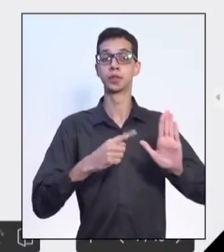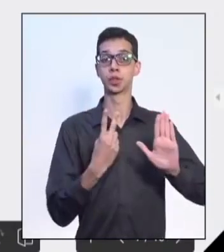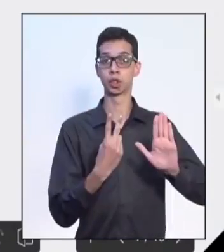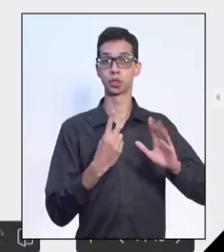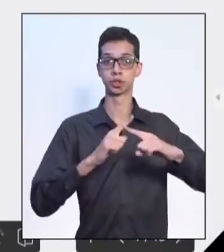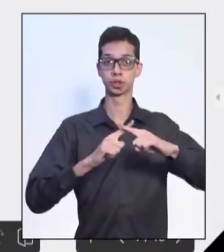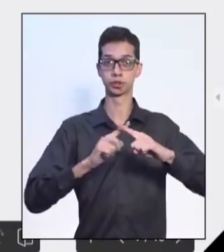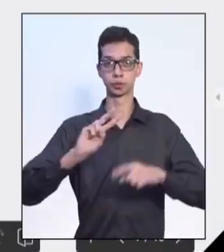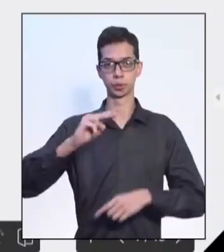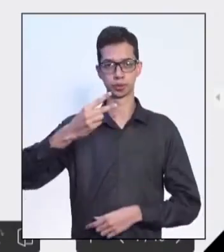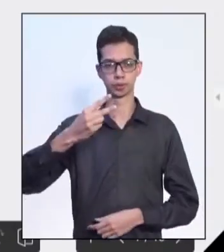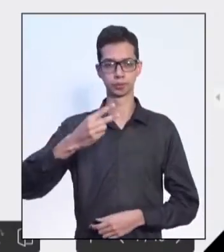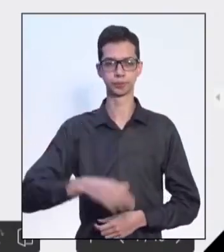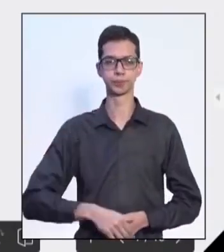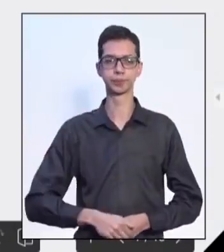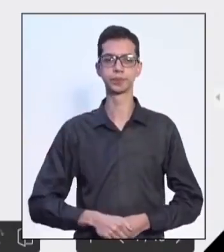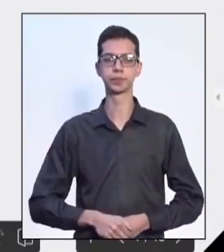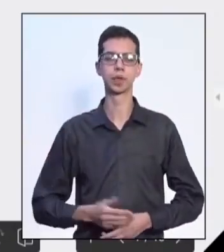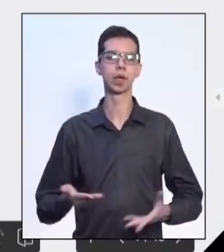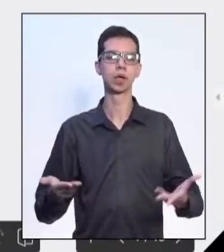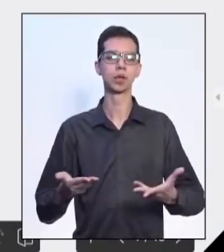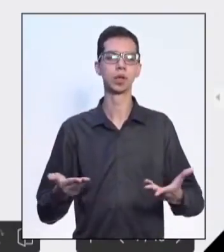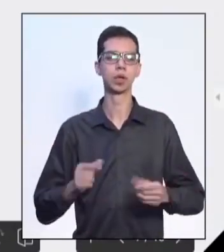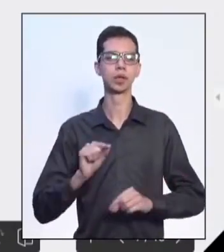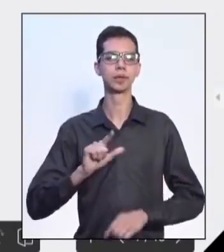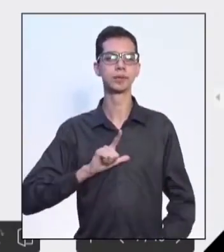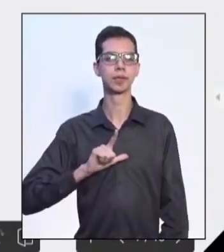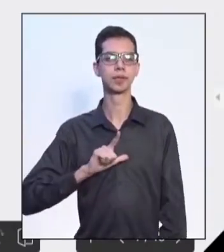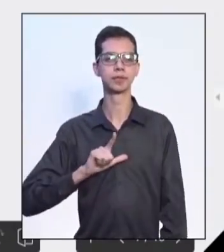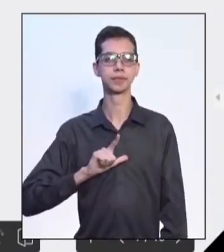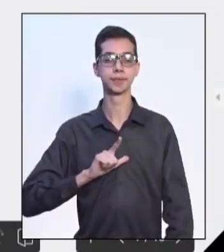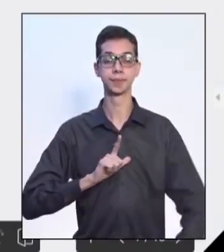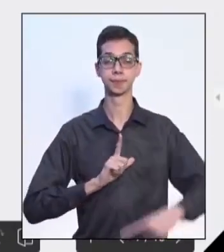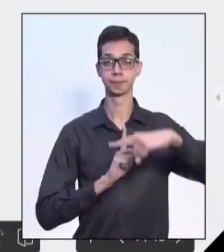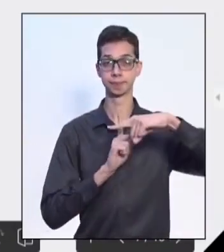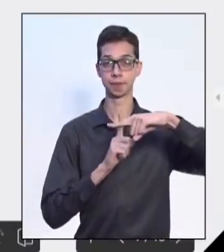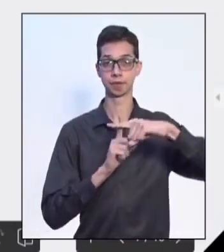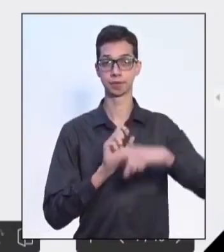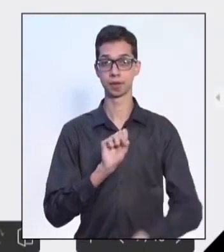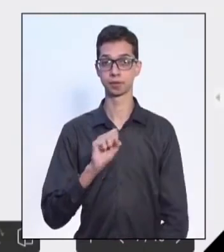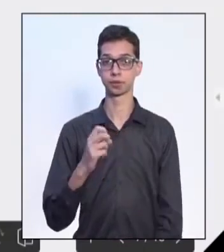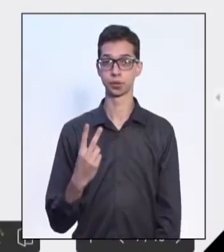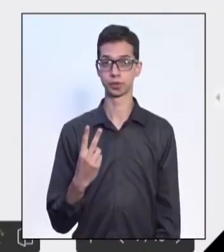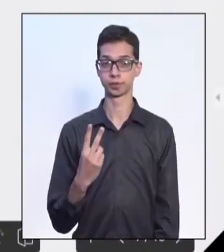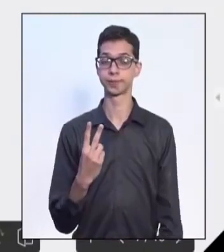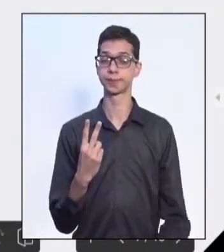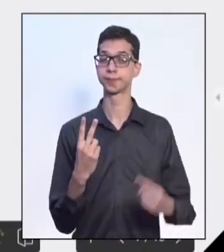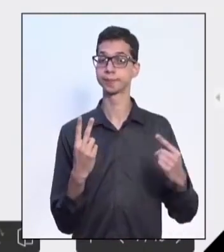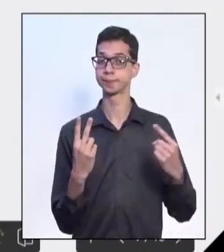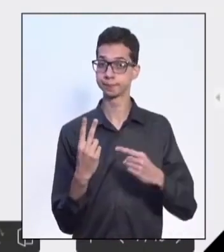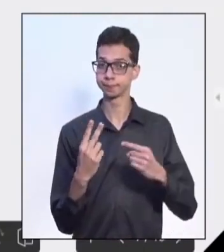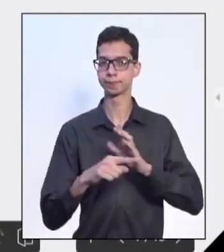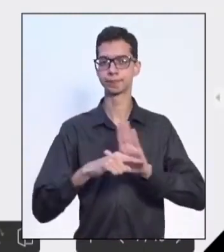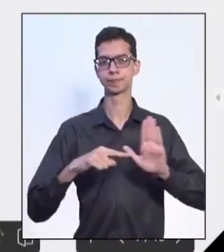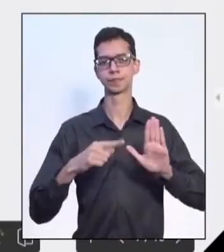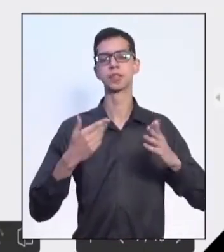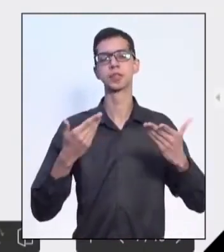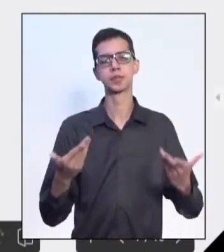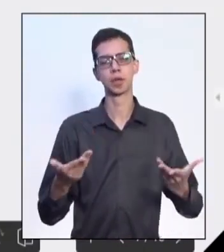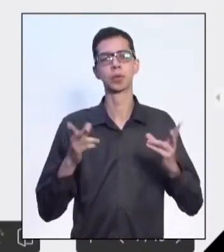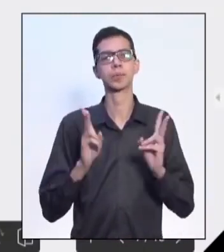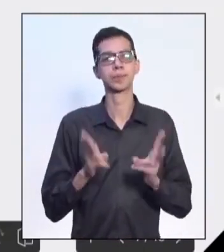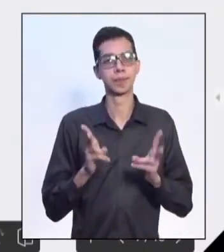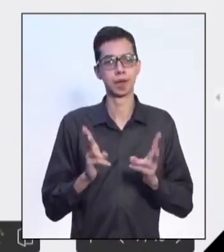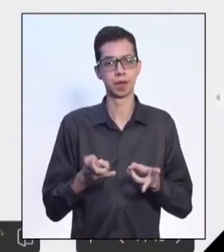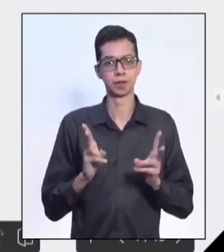2x ao quadrado. Agora, eu tenho mais S2. O S2 deu negativo, significa que eu